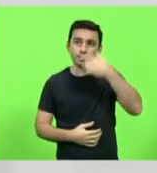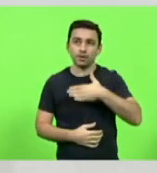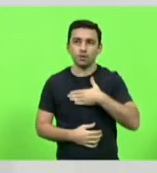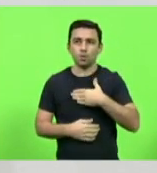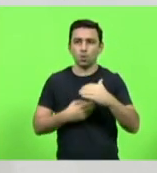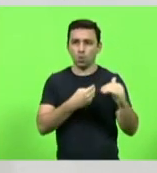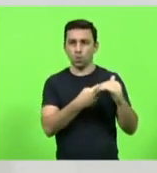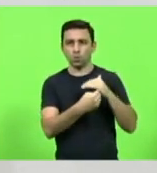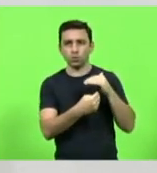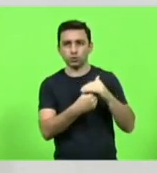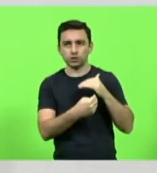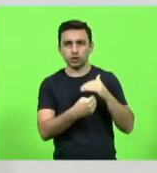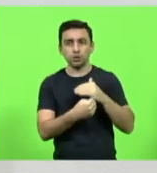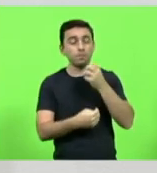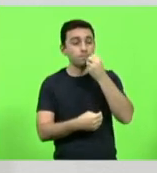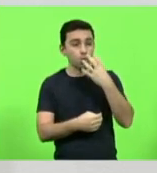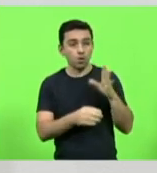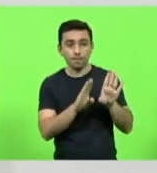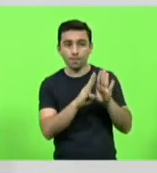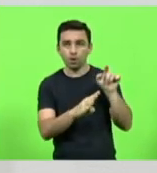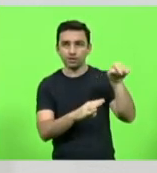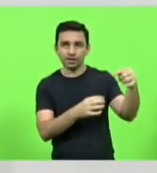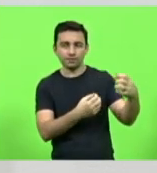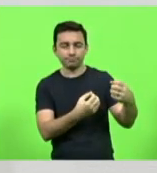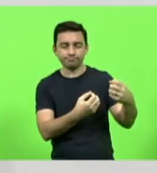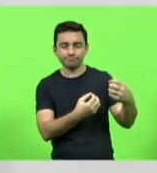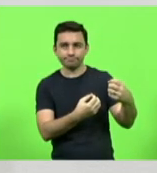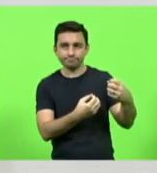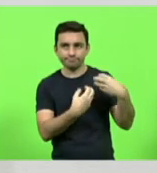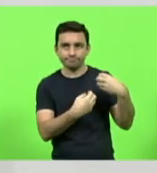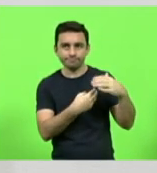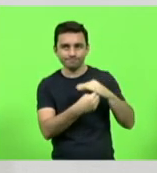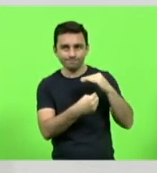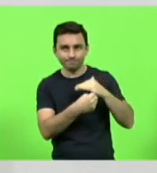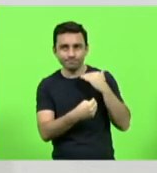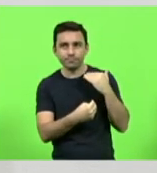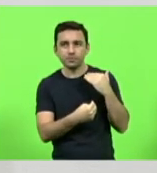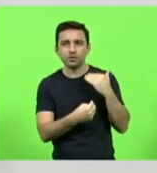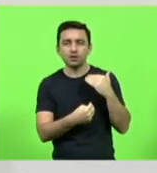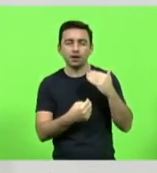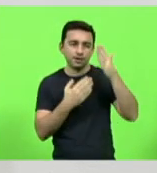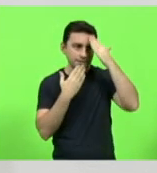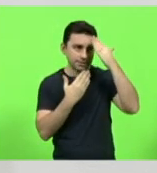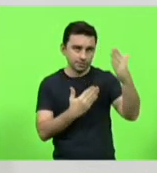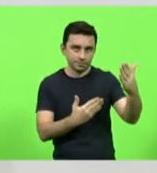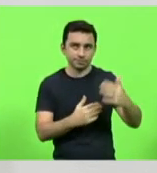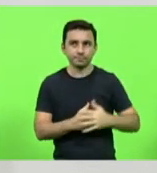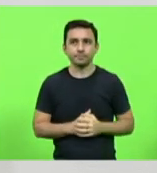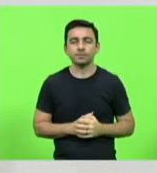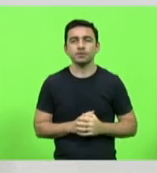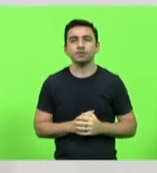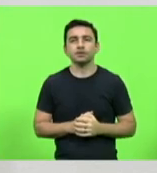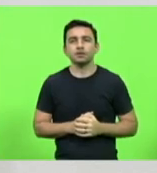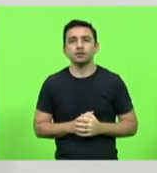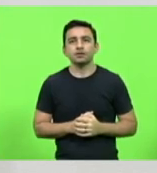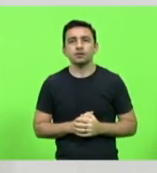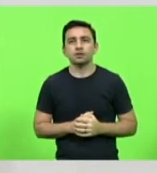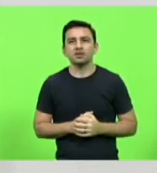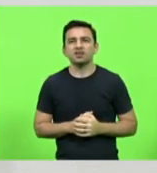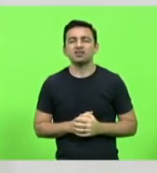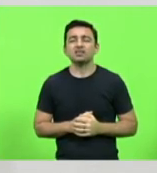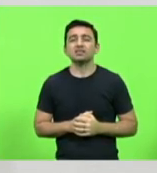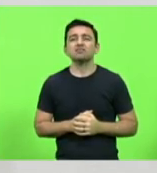conselho muito bom ali na porta, agradeço a quem me deu. E quero dizer uma coisa para vocês.